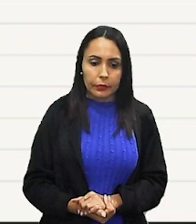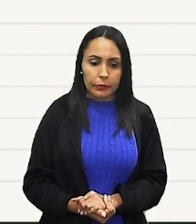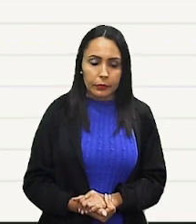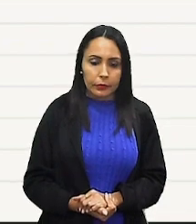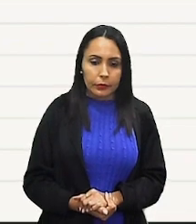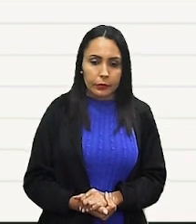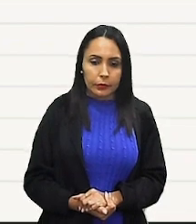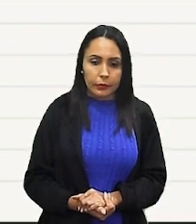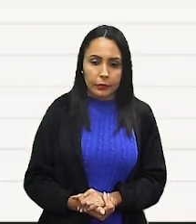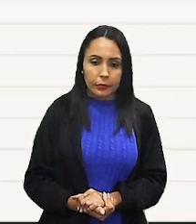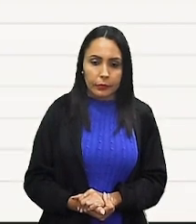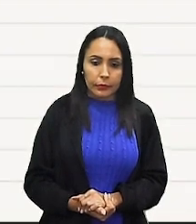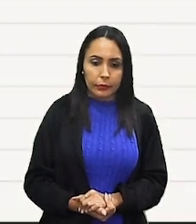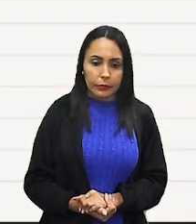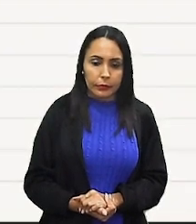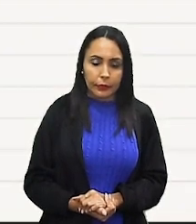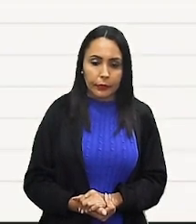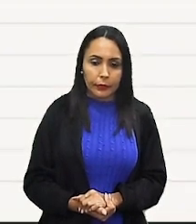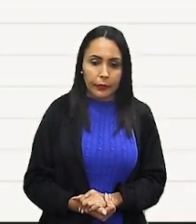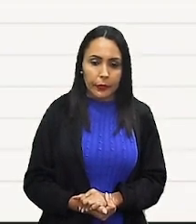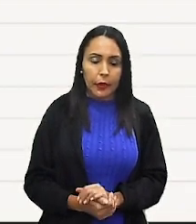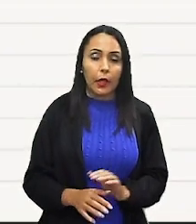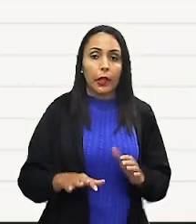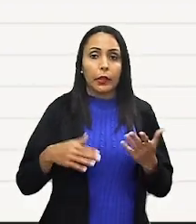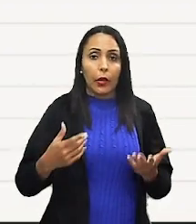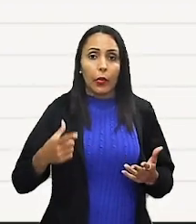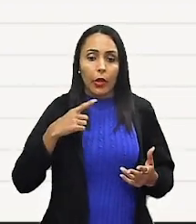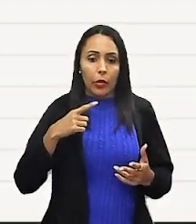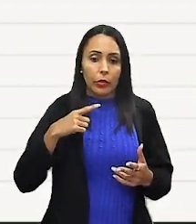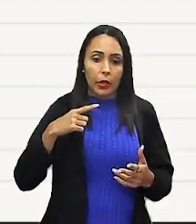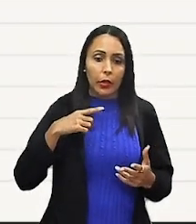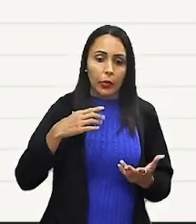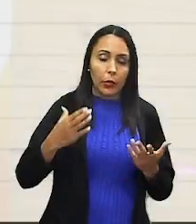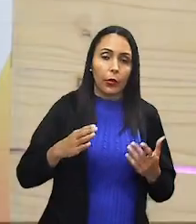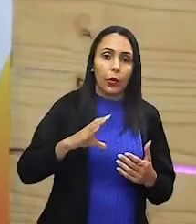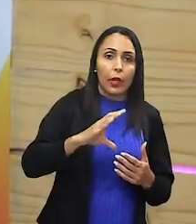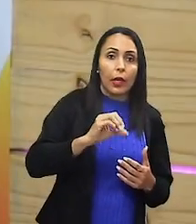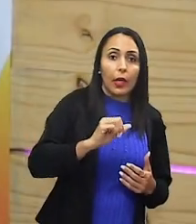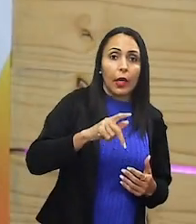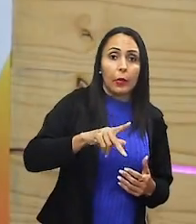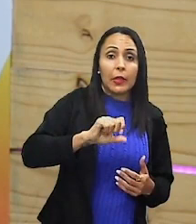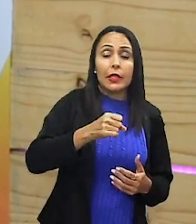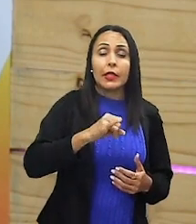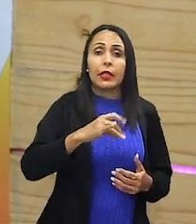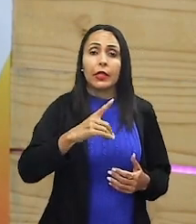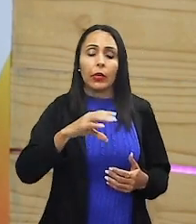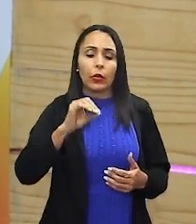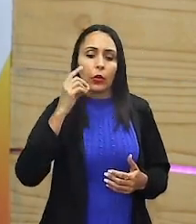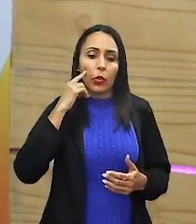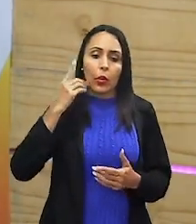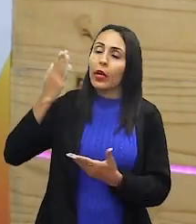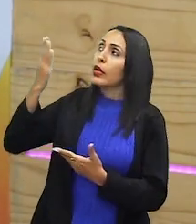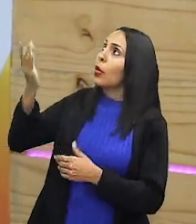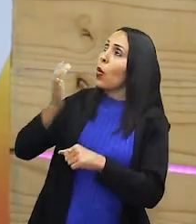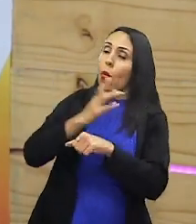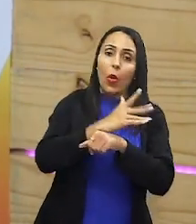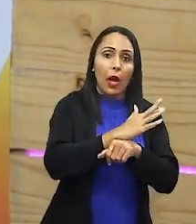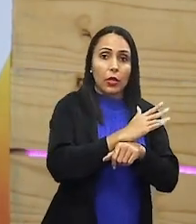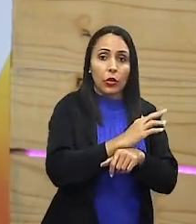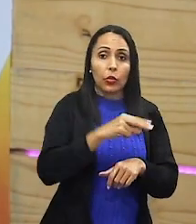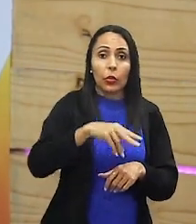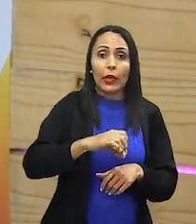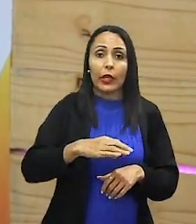Isso aqui é o ácido nucleico. Então, eu tenho capsídeo e eu tenho ácido nucleico. Aí, qual é a ideia? Lembrem que o